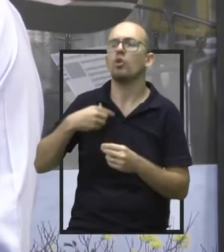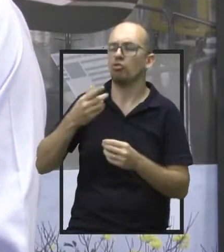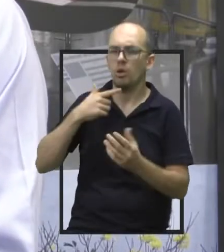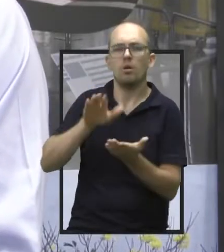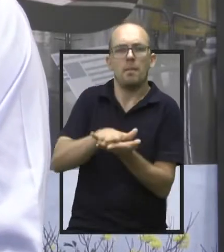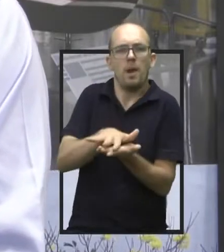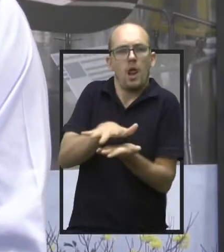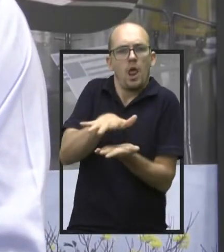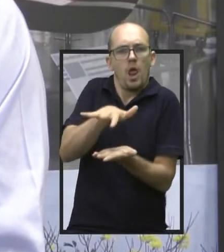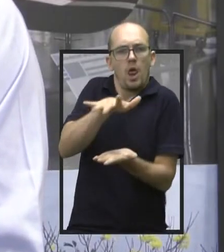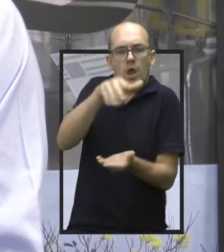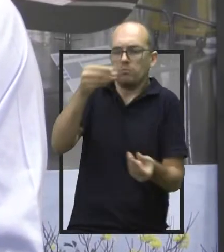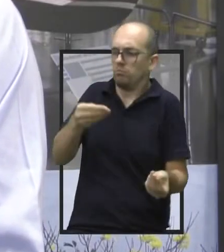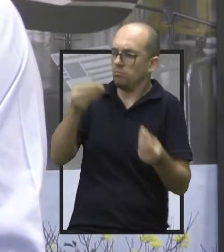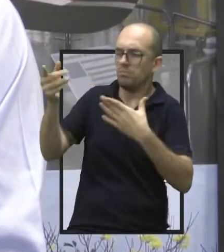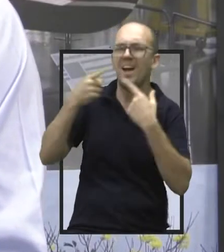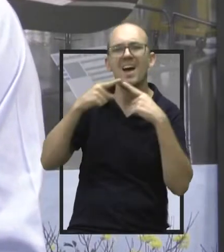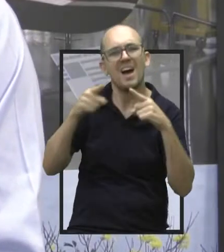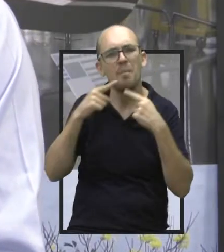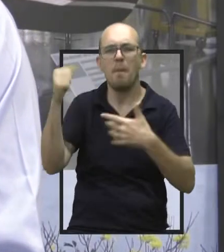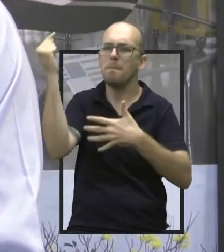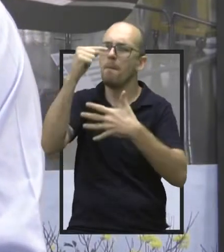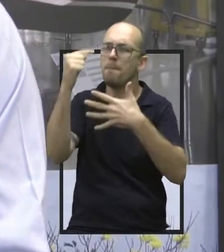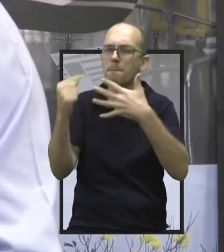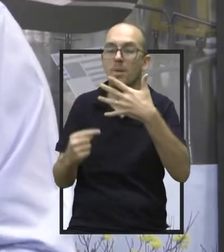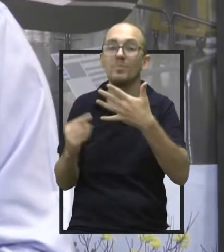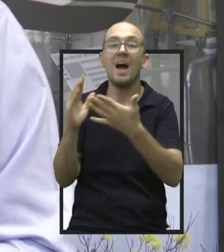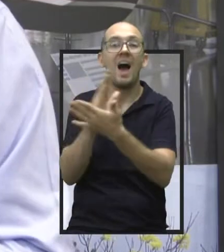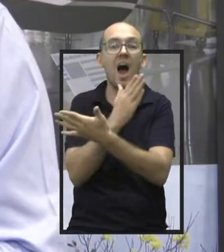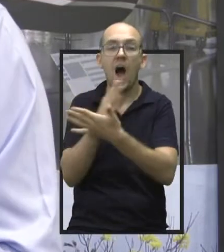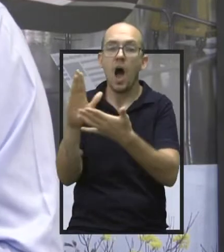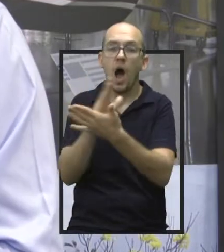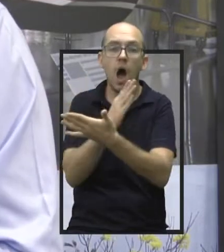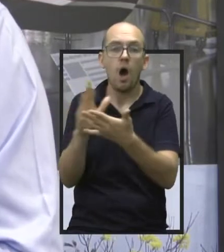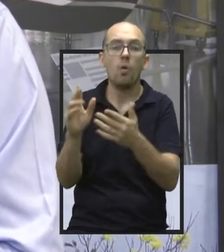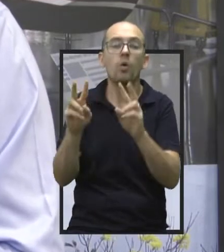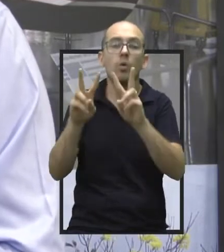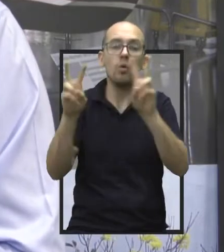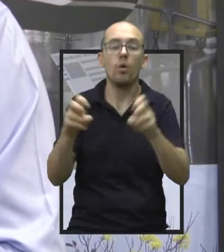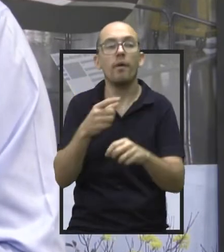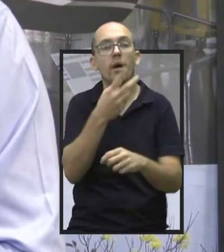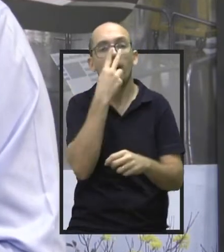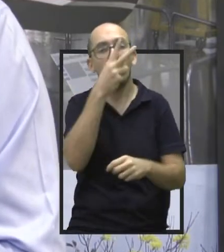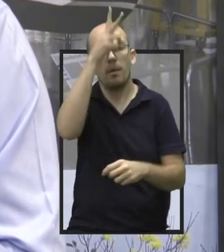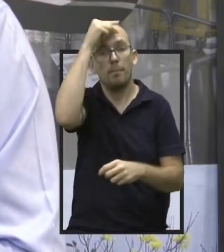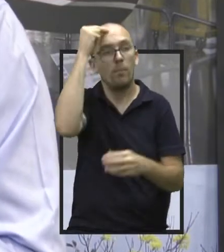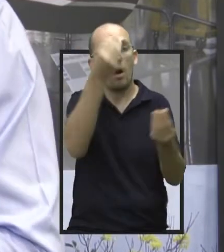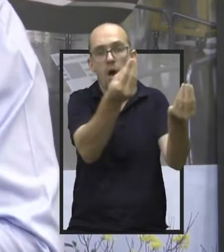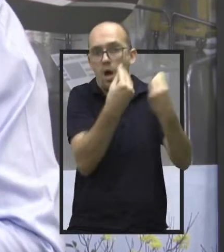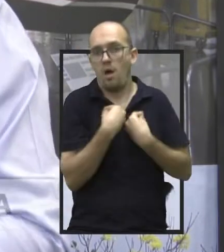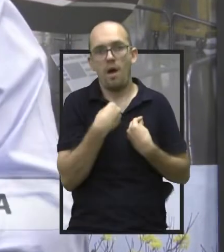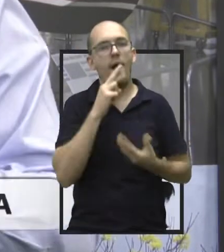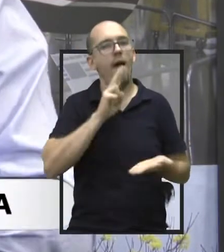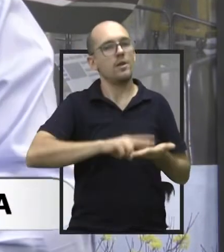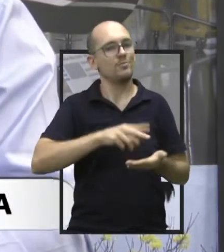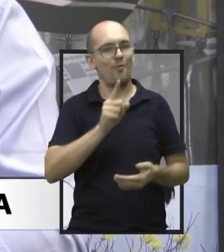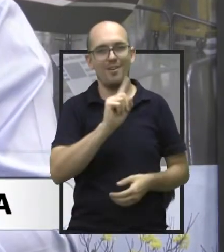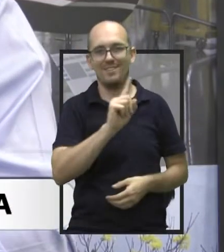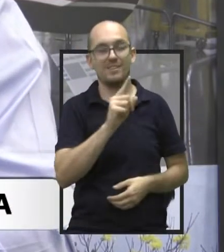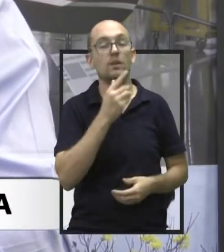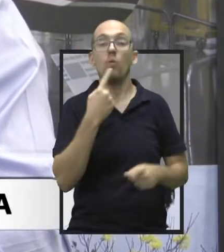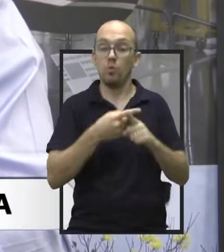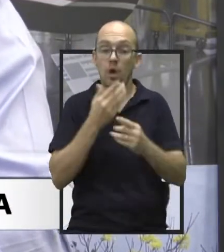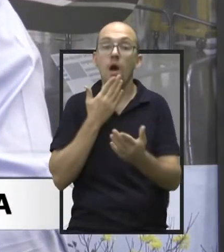reclamações, muitas delas, falta de resposta de requerimento. O requerimento, ele é obrigado